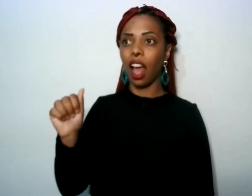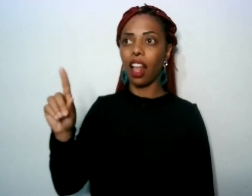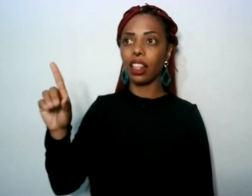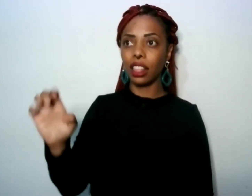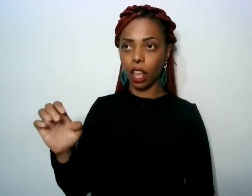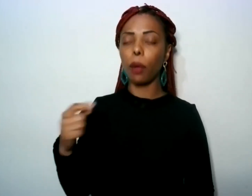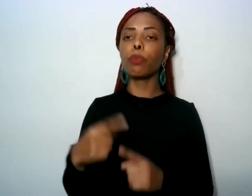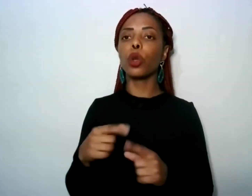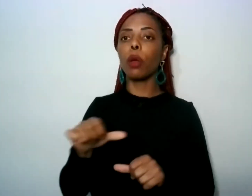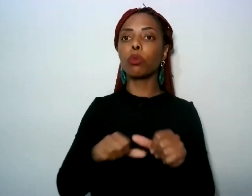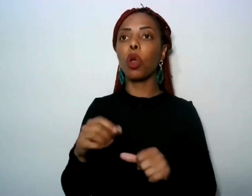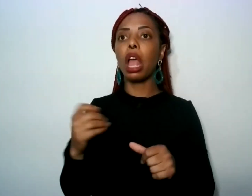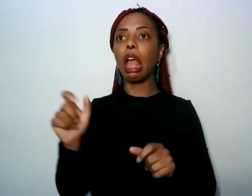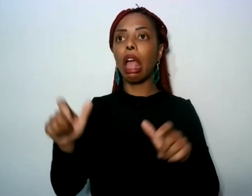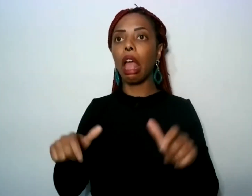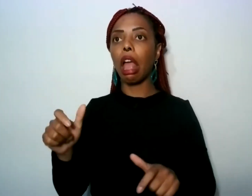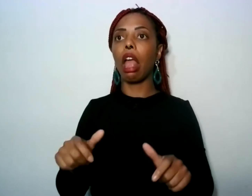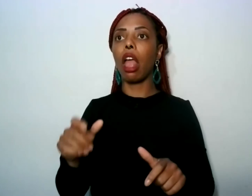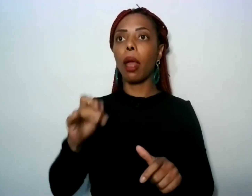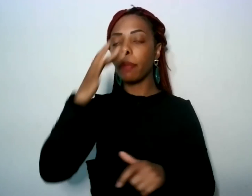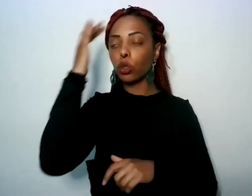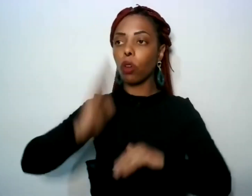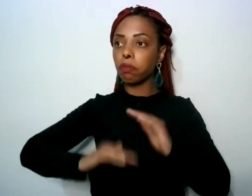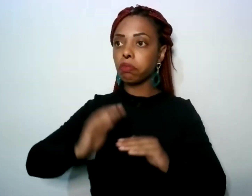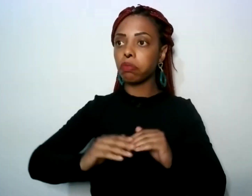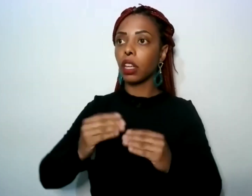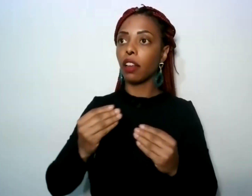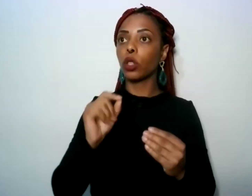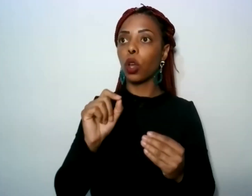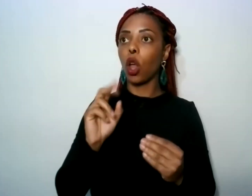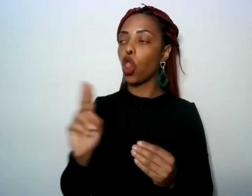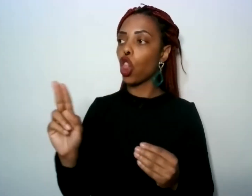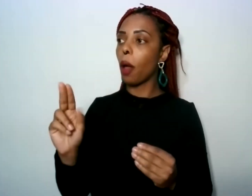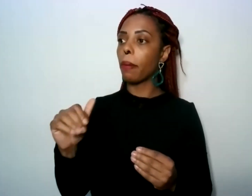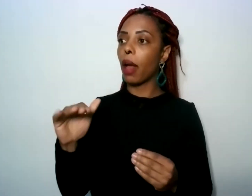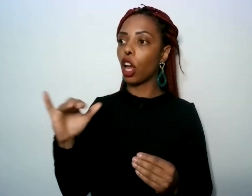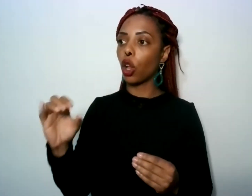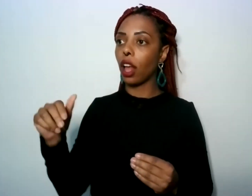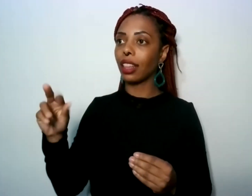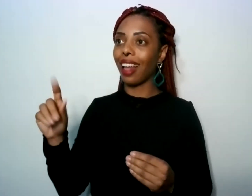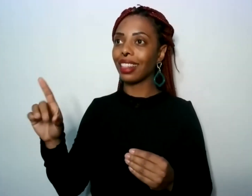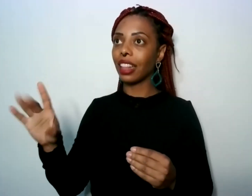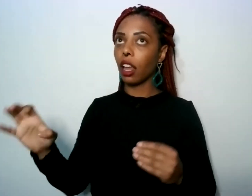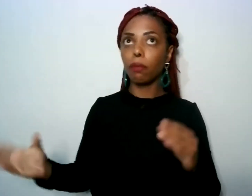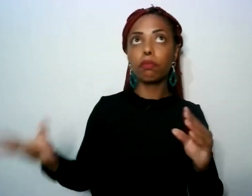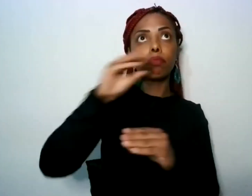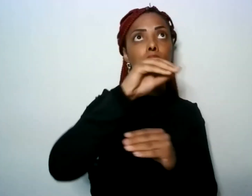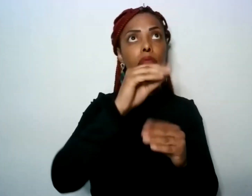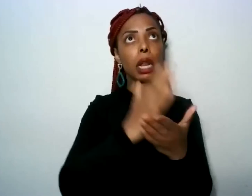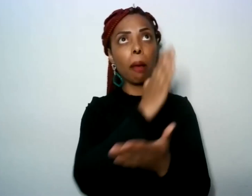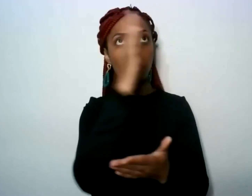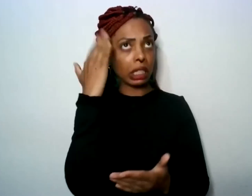sociais envolvidos nessa decisão de incorporar o nome do Mário de Andrade à biblioteca já